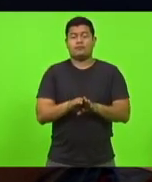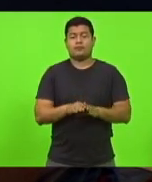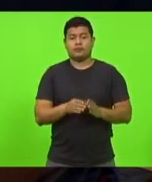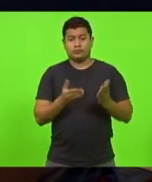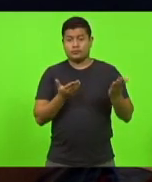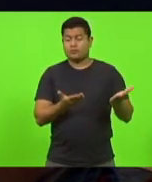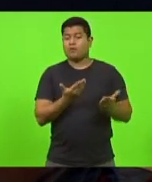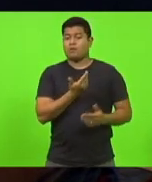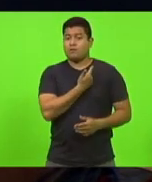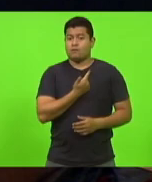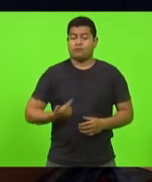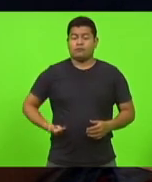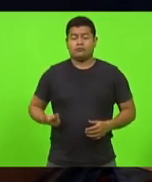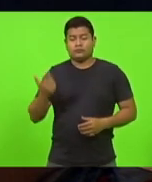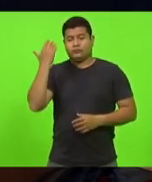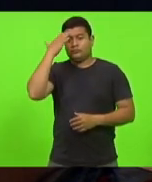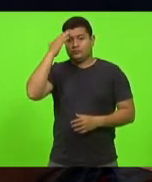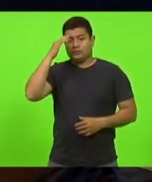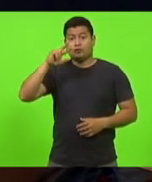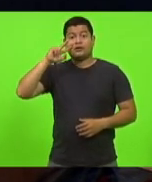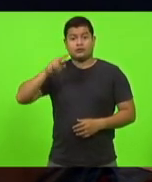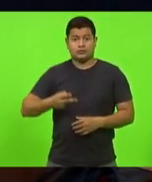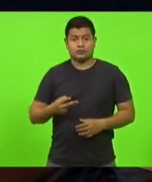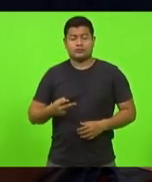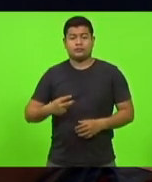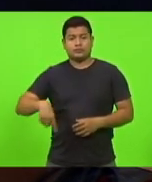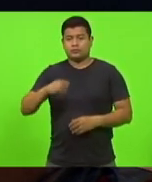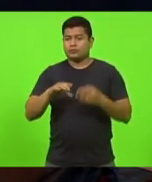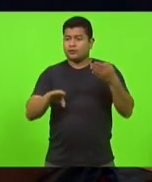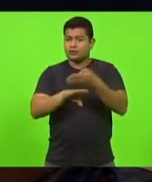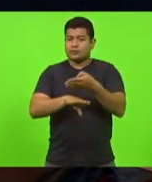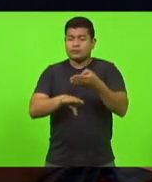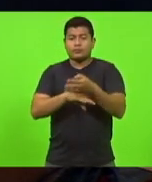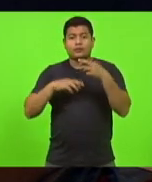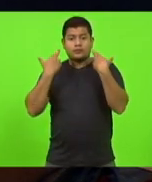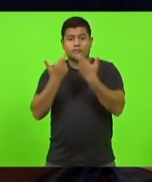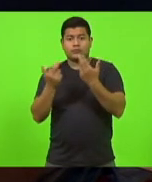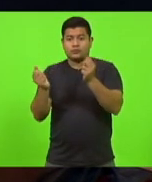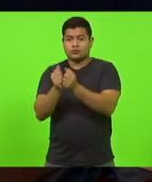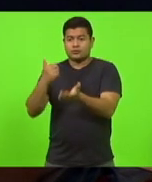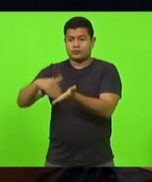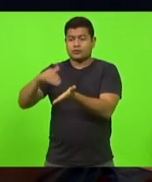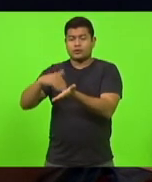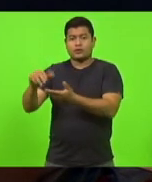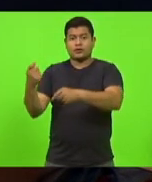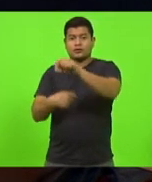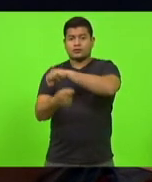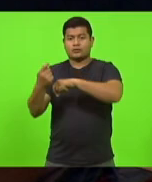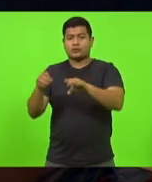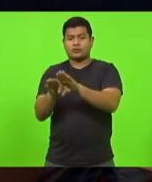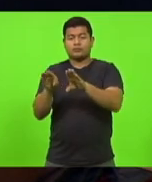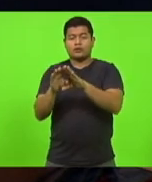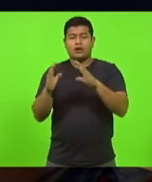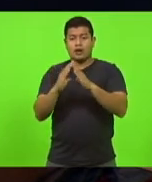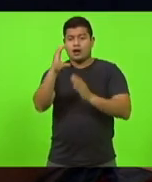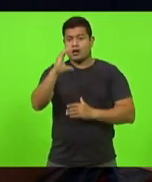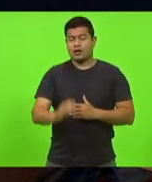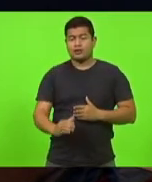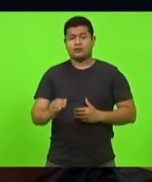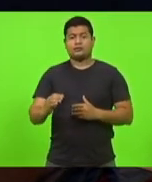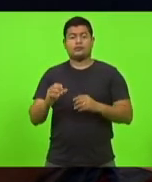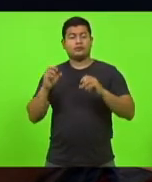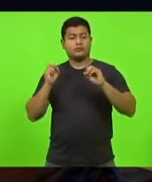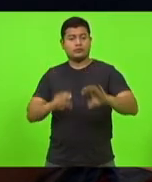Estado. Participamos de reuniões com o secretário da Fazenda, com o secretário da Casa Civil, da Educação,